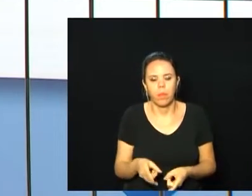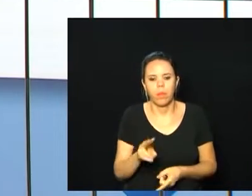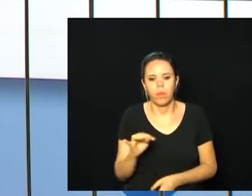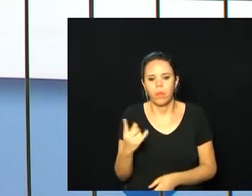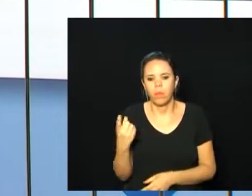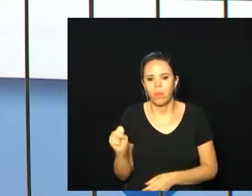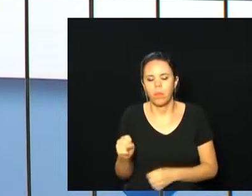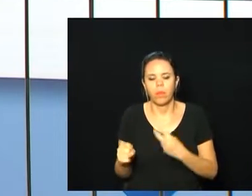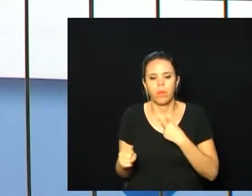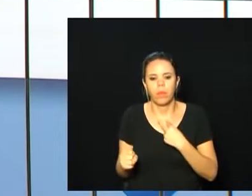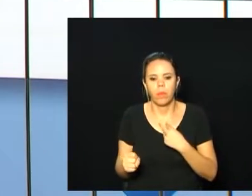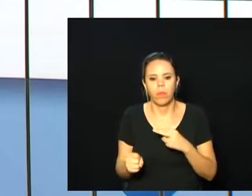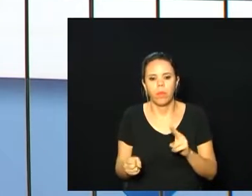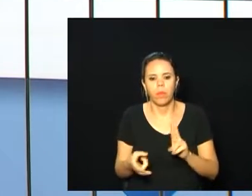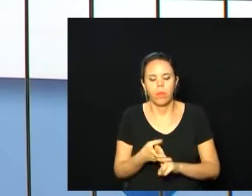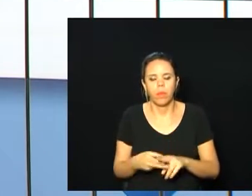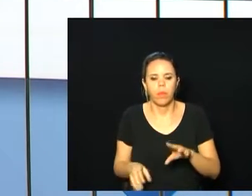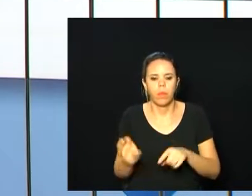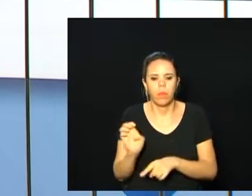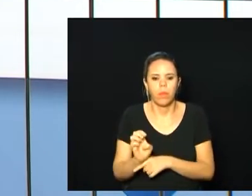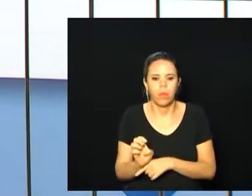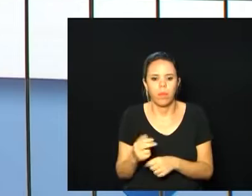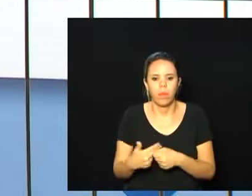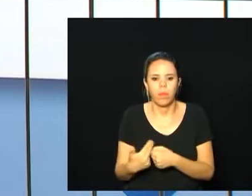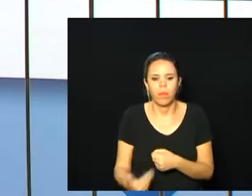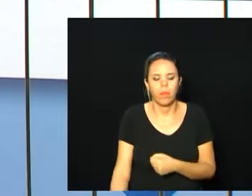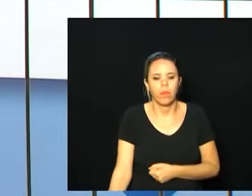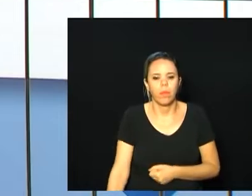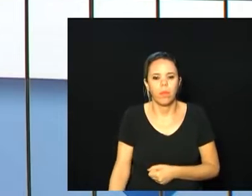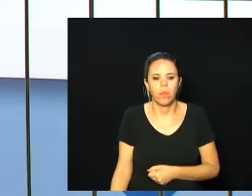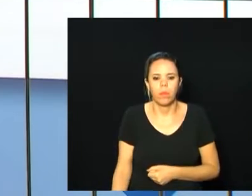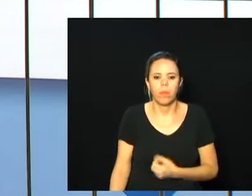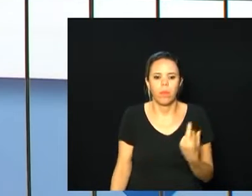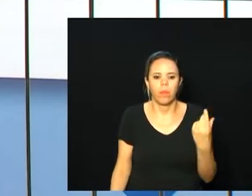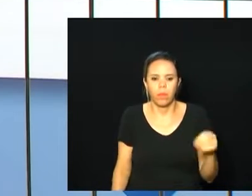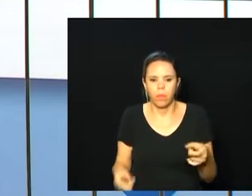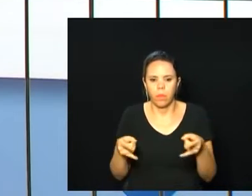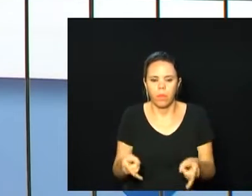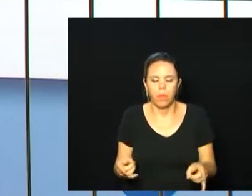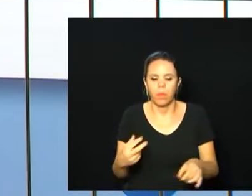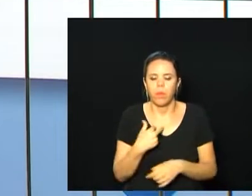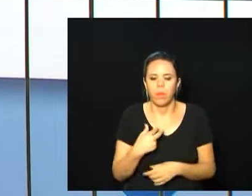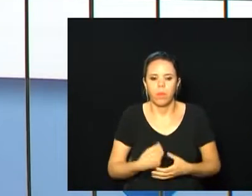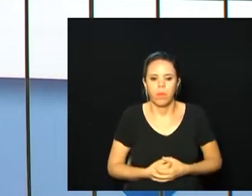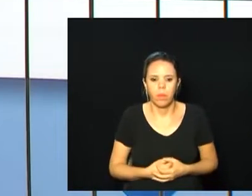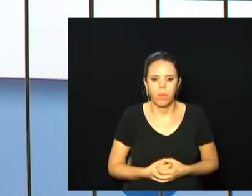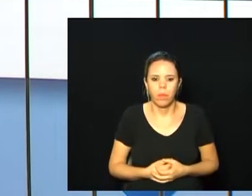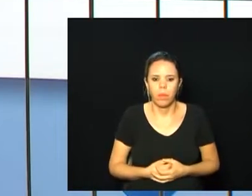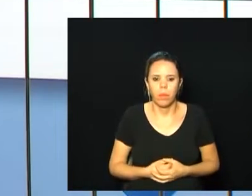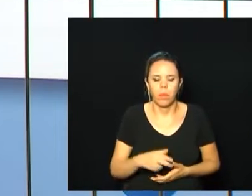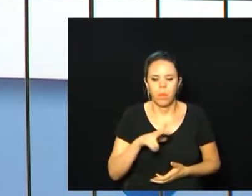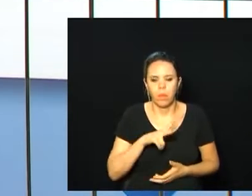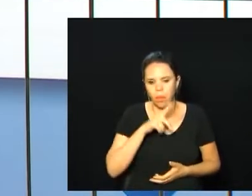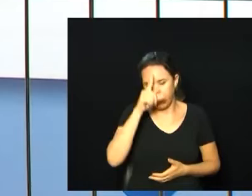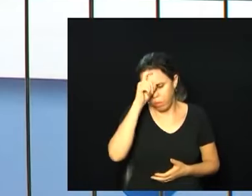estão ocupados. No SUS Estadual, que são os leitos do HC da Unicamp, 10 leitos, todos ocupados. E na rede